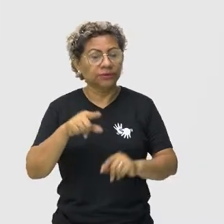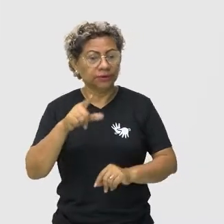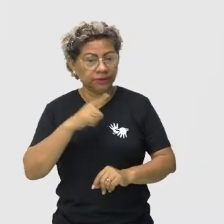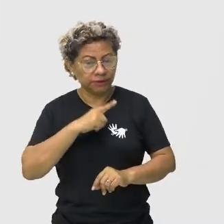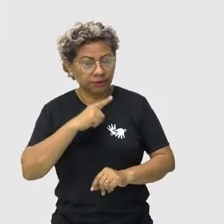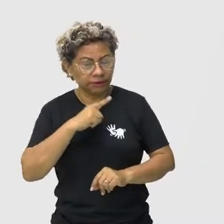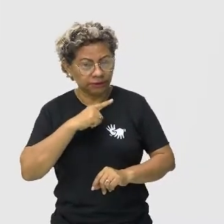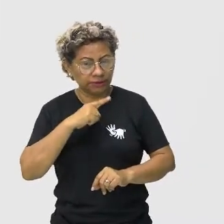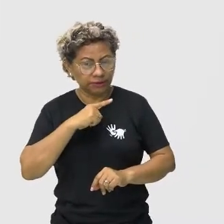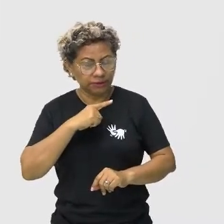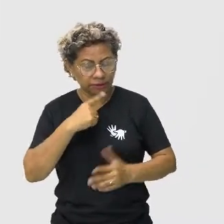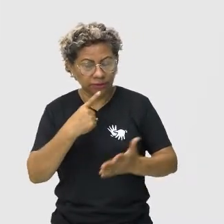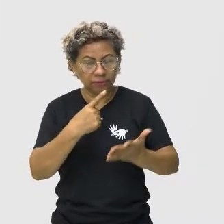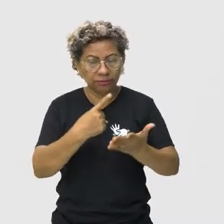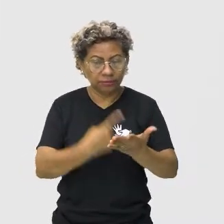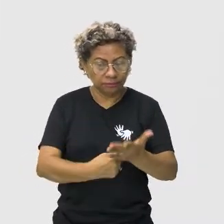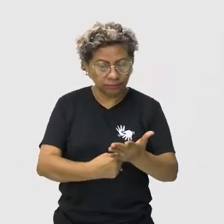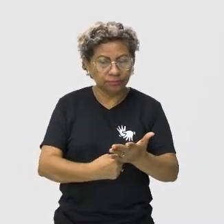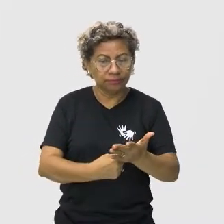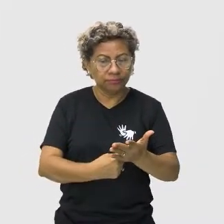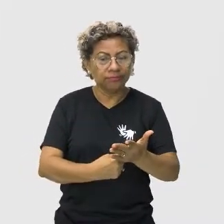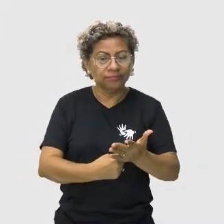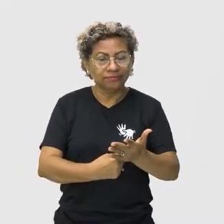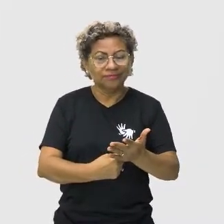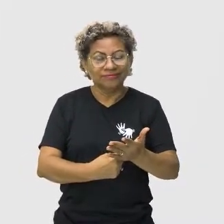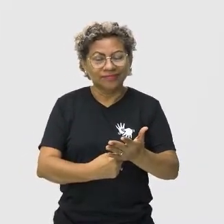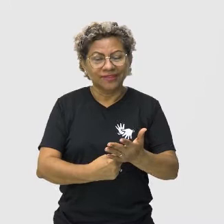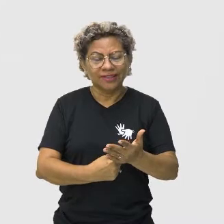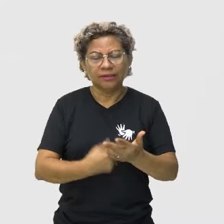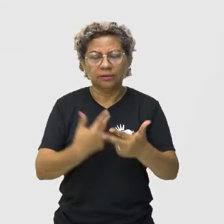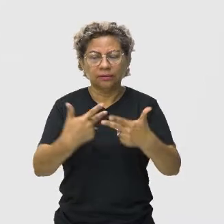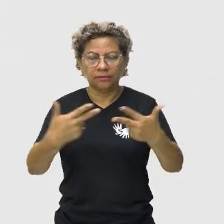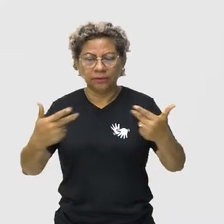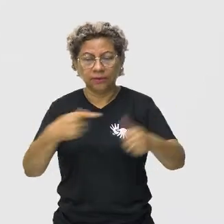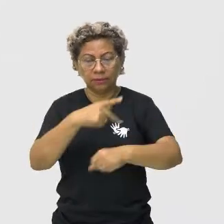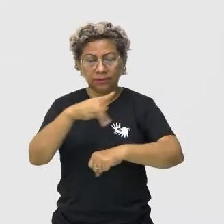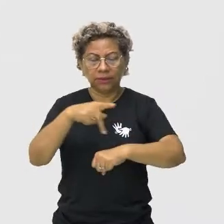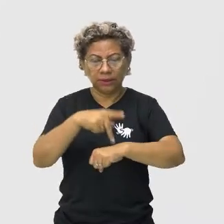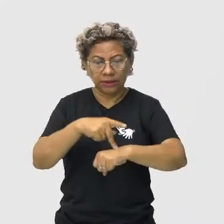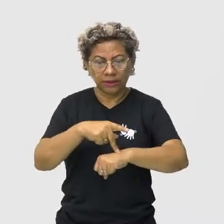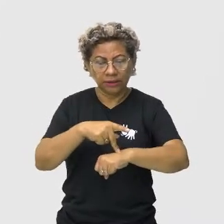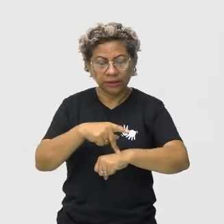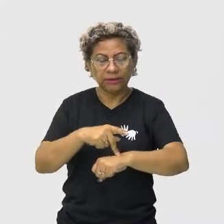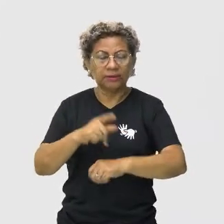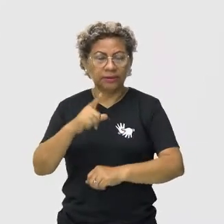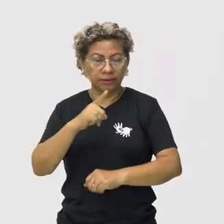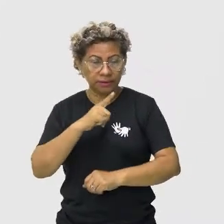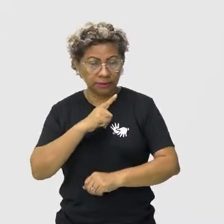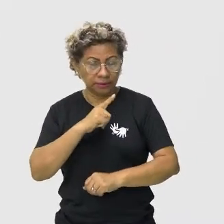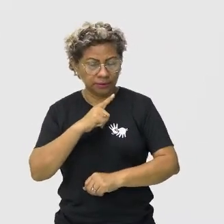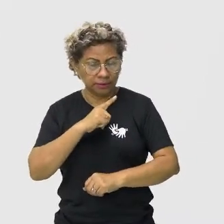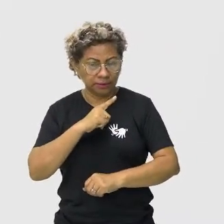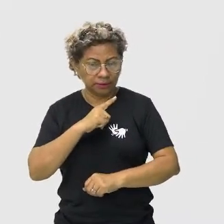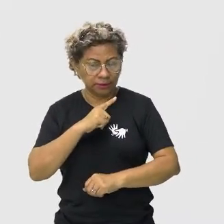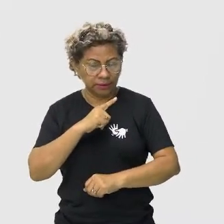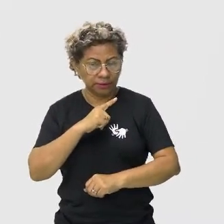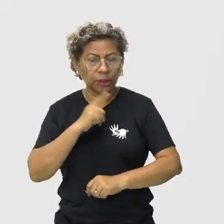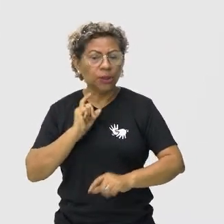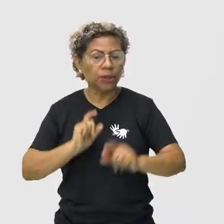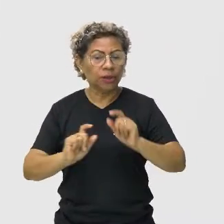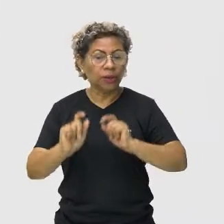entre vários países, tá? E essas negociações que acabam ocorrendo aí, vai estar inserido o